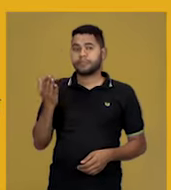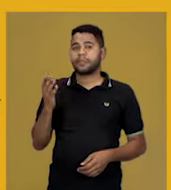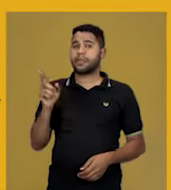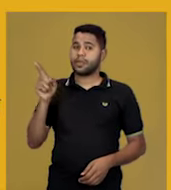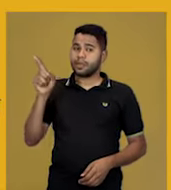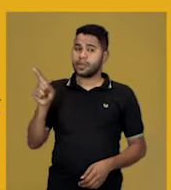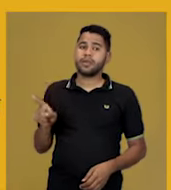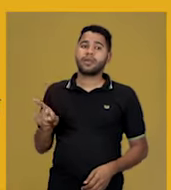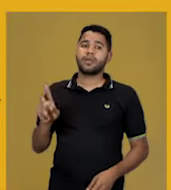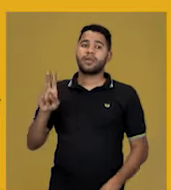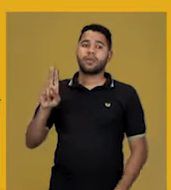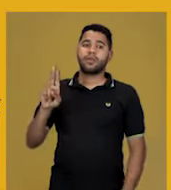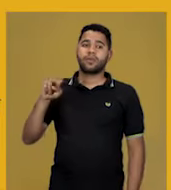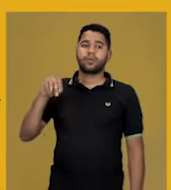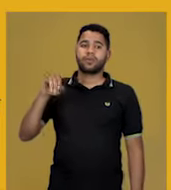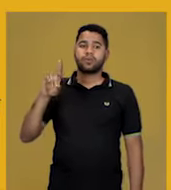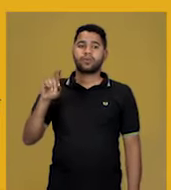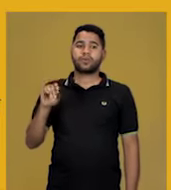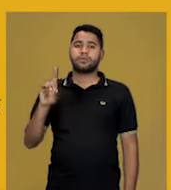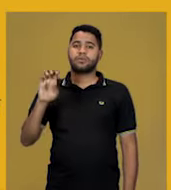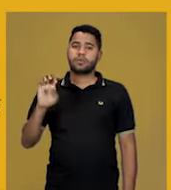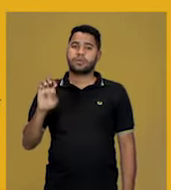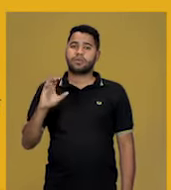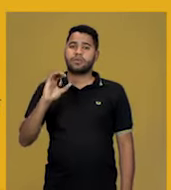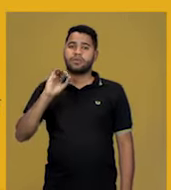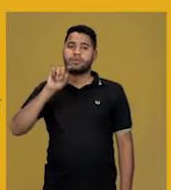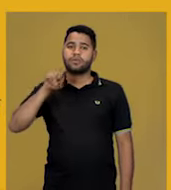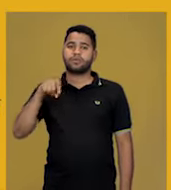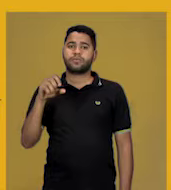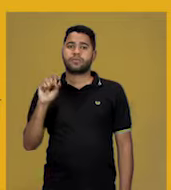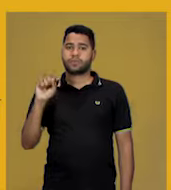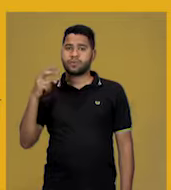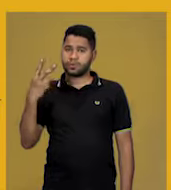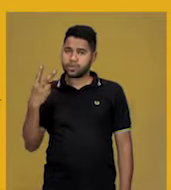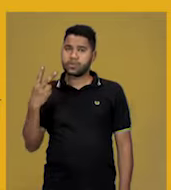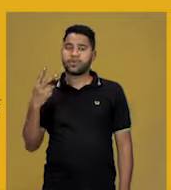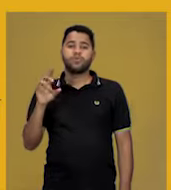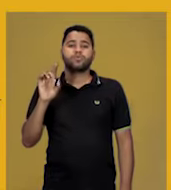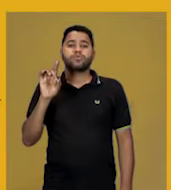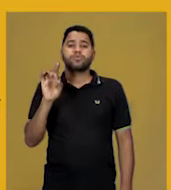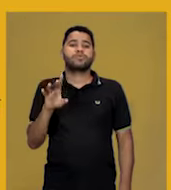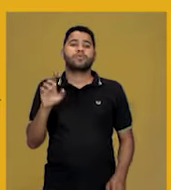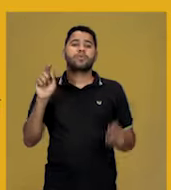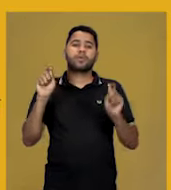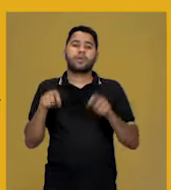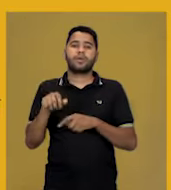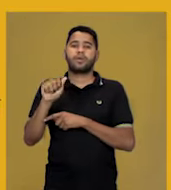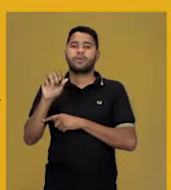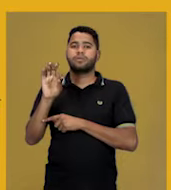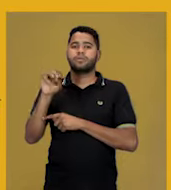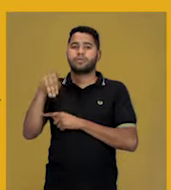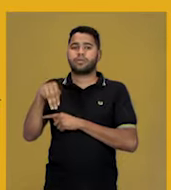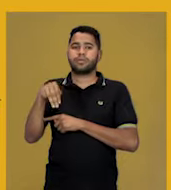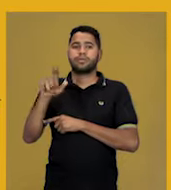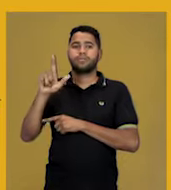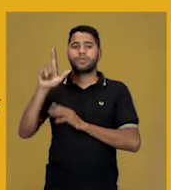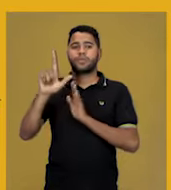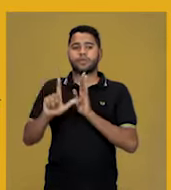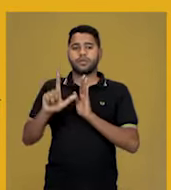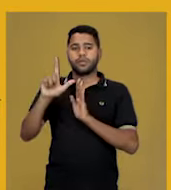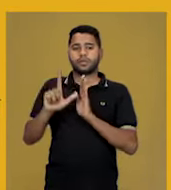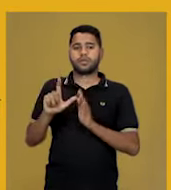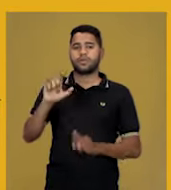essa constante com 0,82 só serve para ATM com litro, enquanto